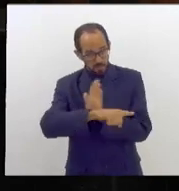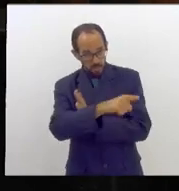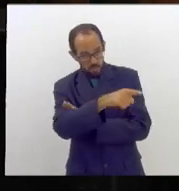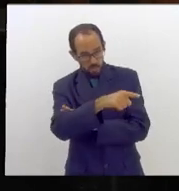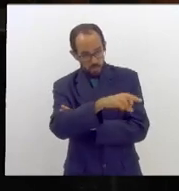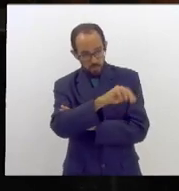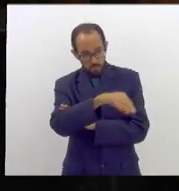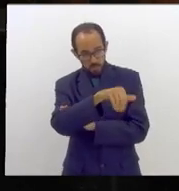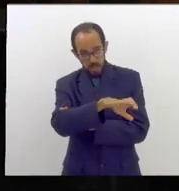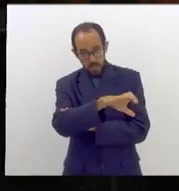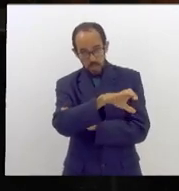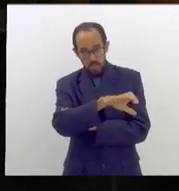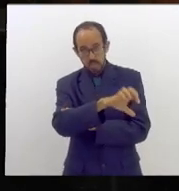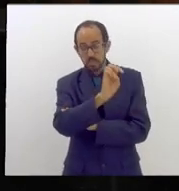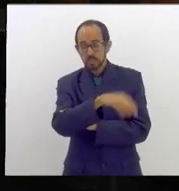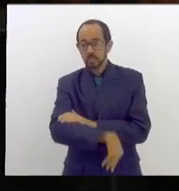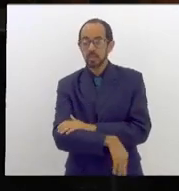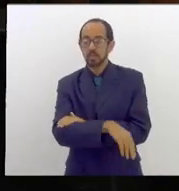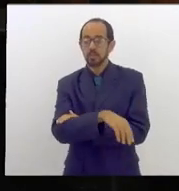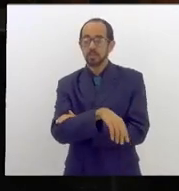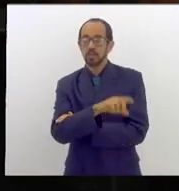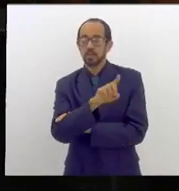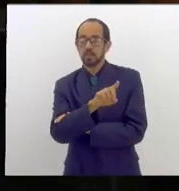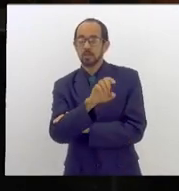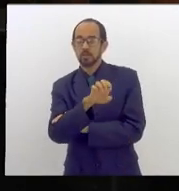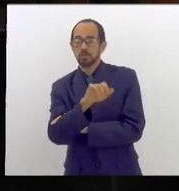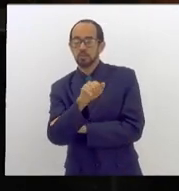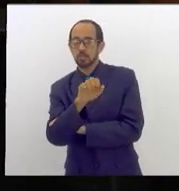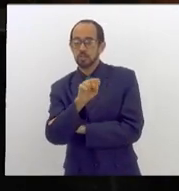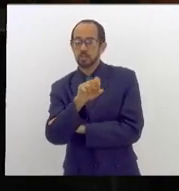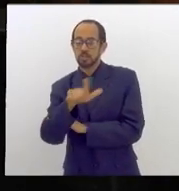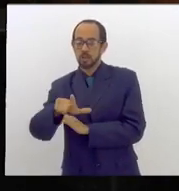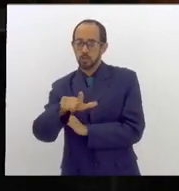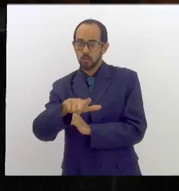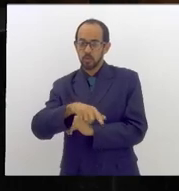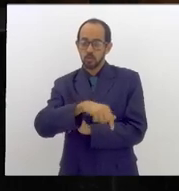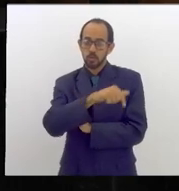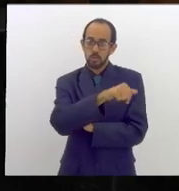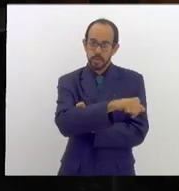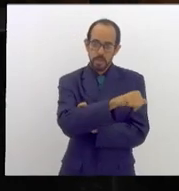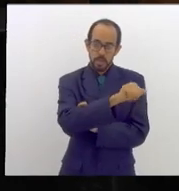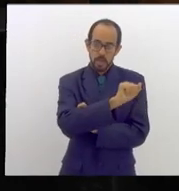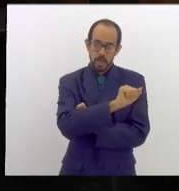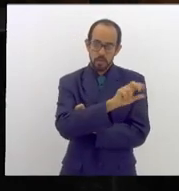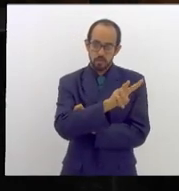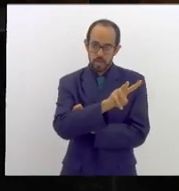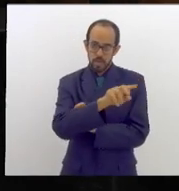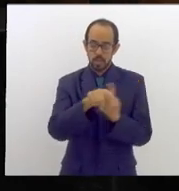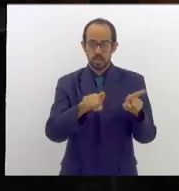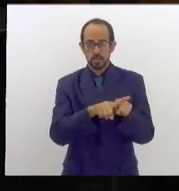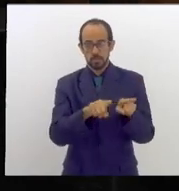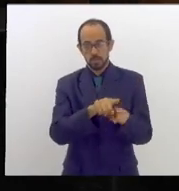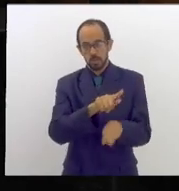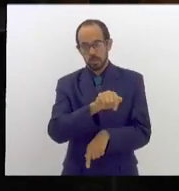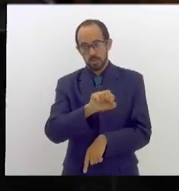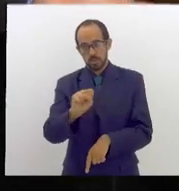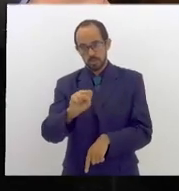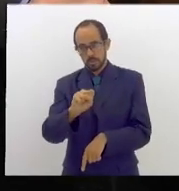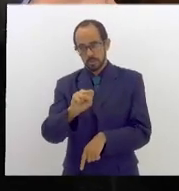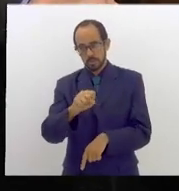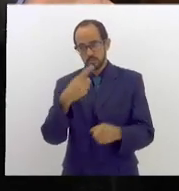que é o diesel o que haver e o gás porque